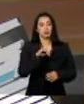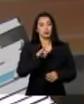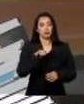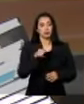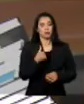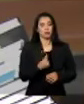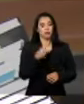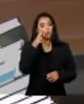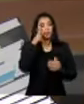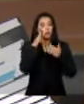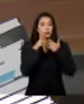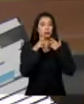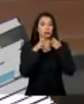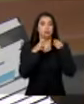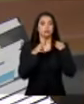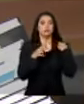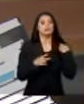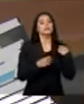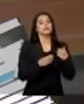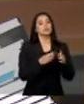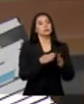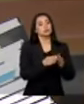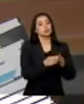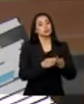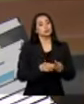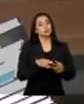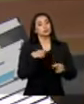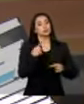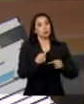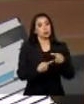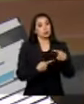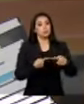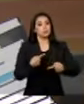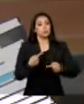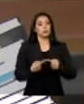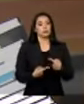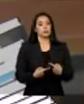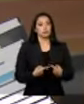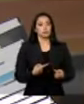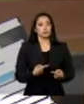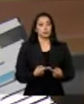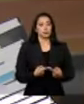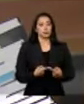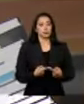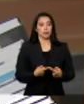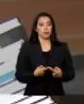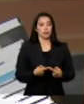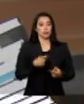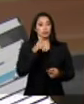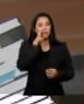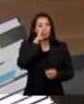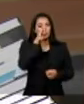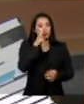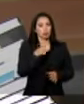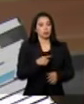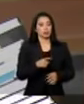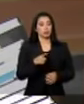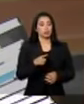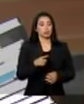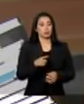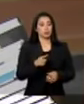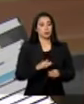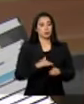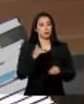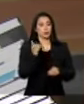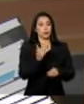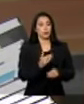termos de pedido sucessivo. Sob o ângulo do risco, realça que, na esteira do